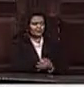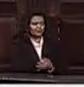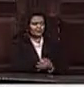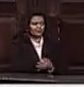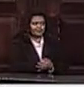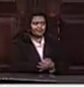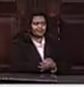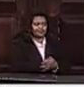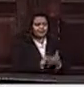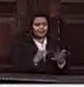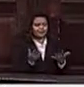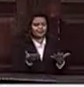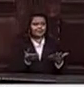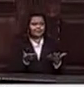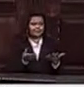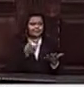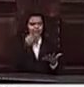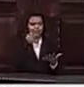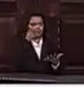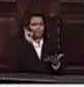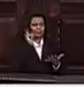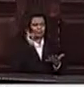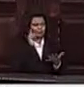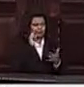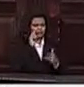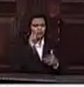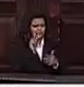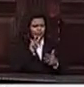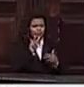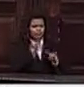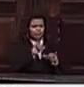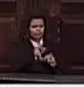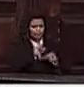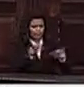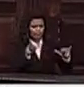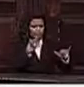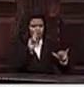isso acarretou, né, com que mais de